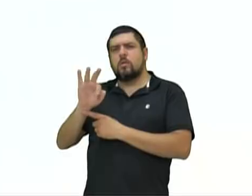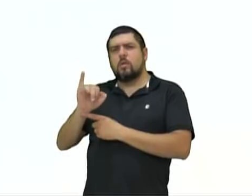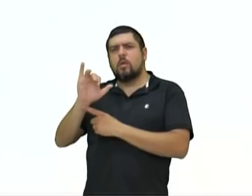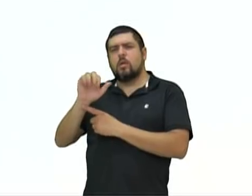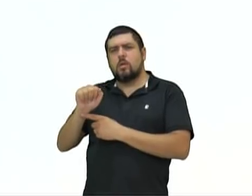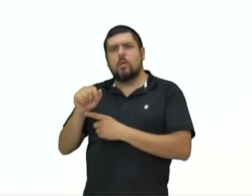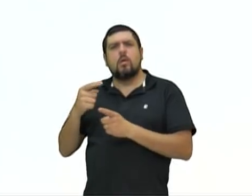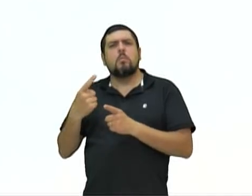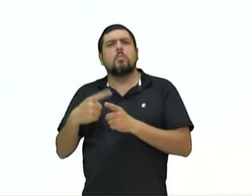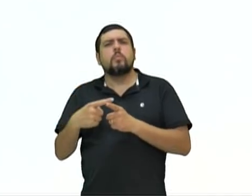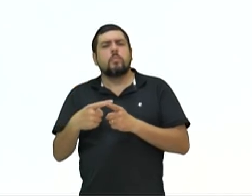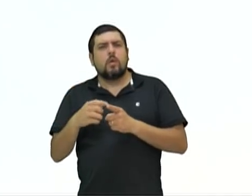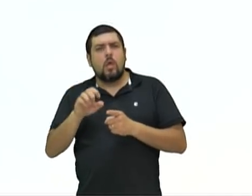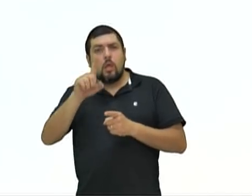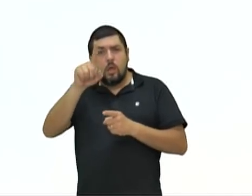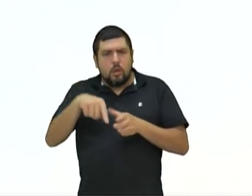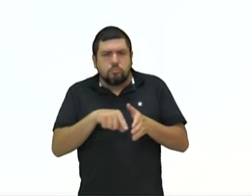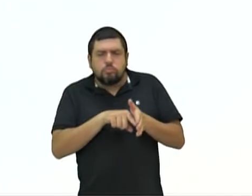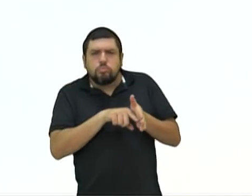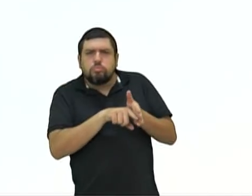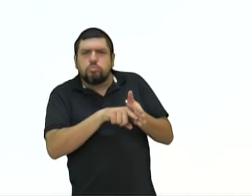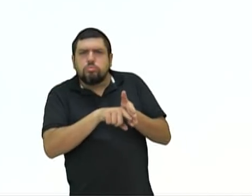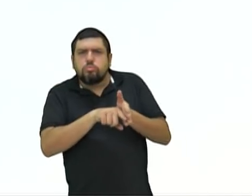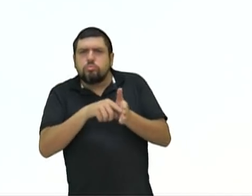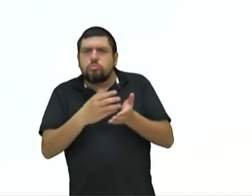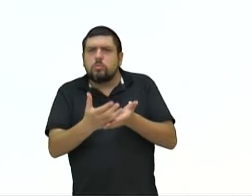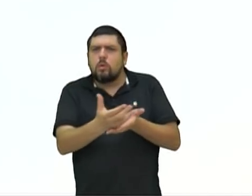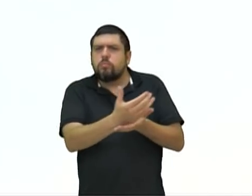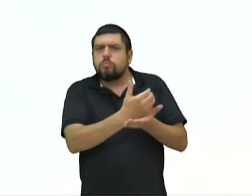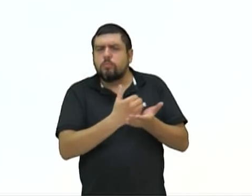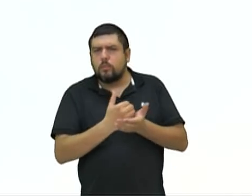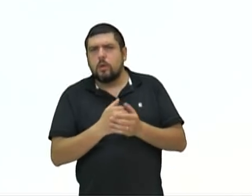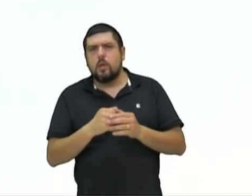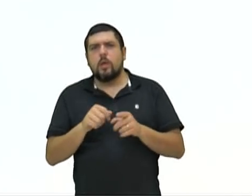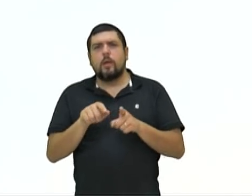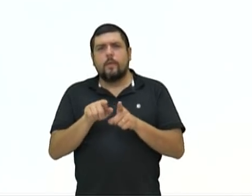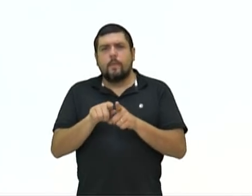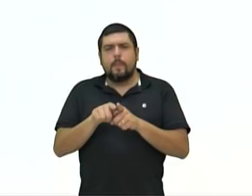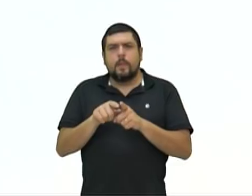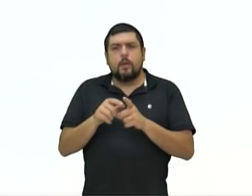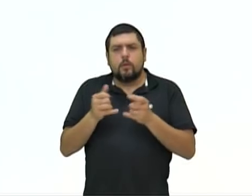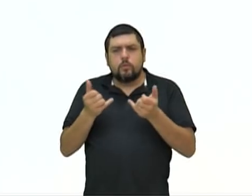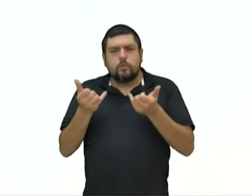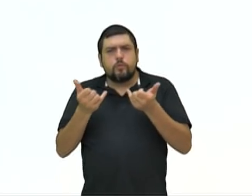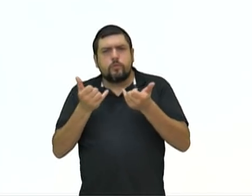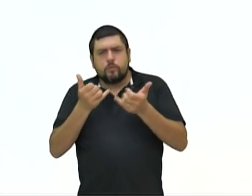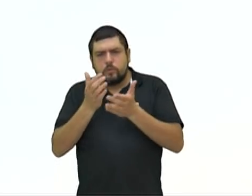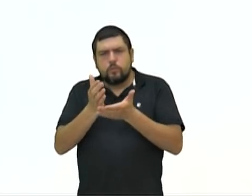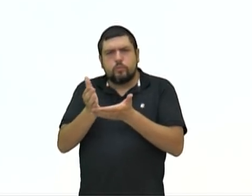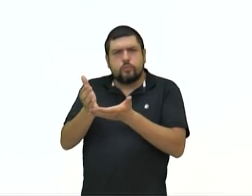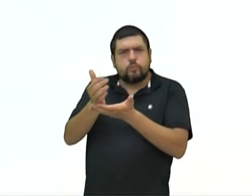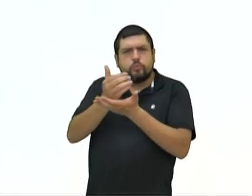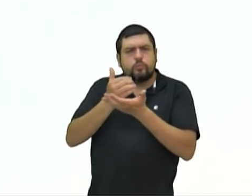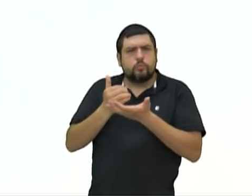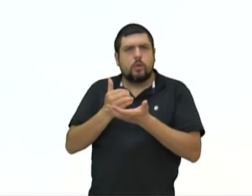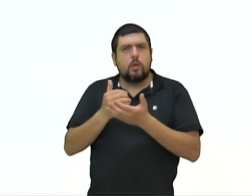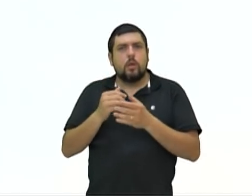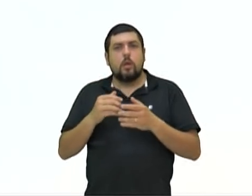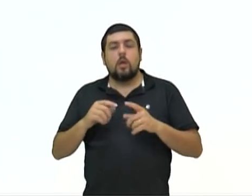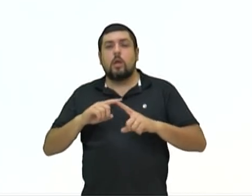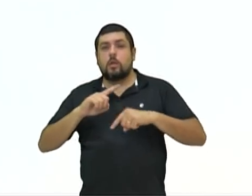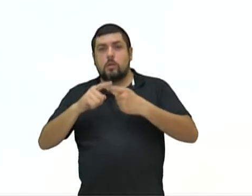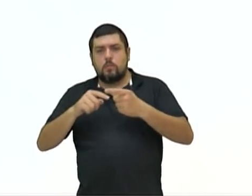Para coletar informações, para organizar informações e, principalmente, para a gente analisar